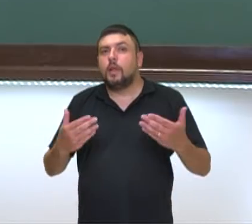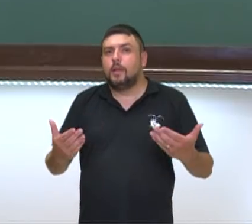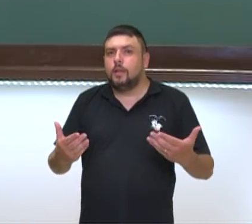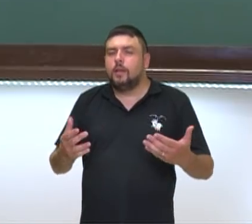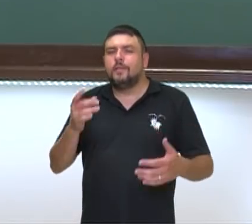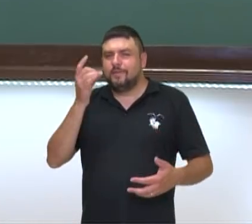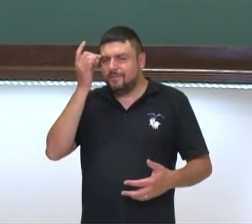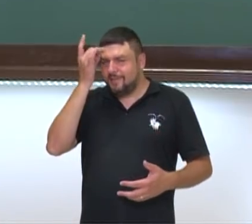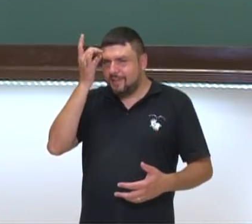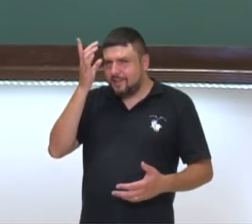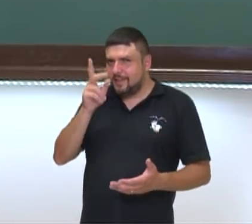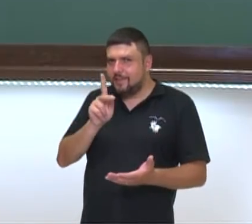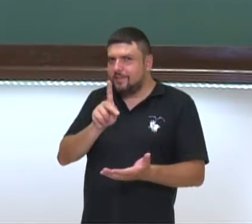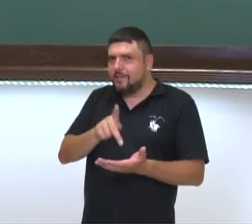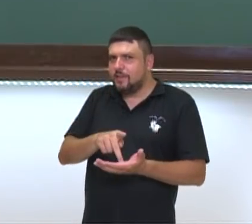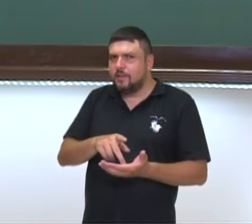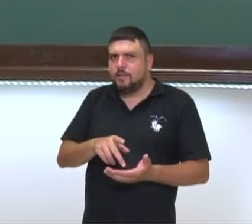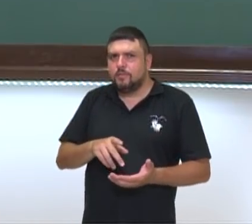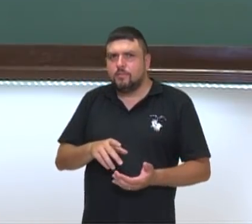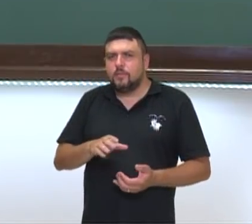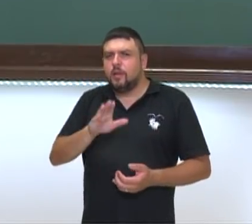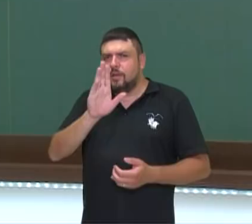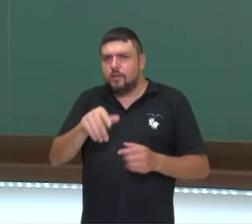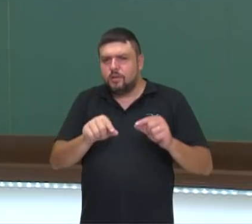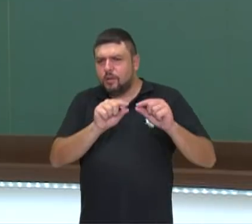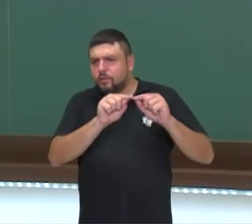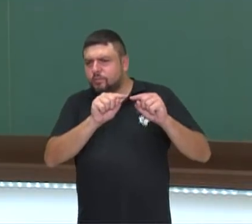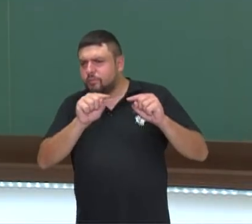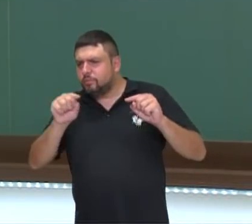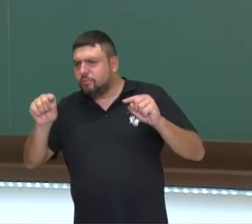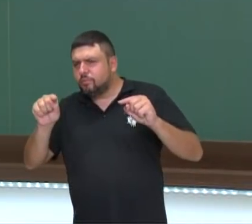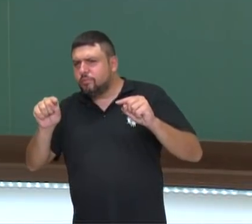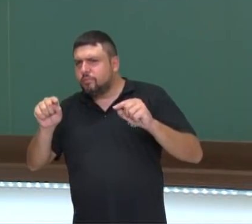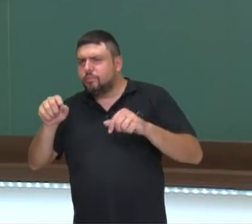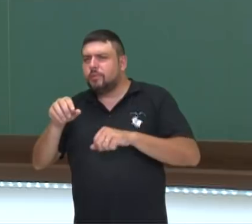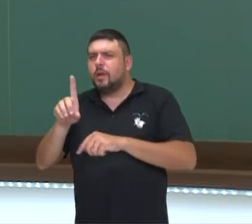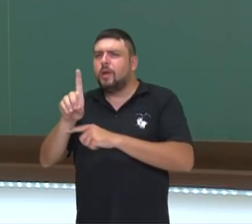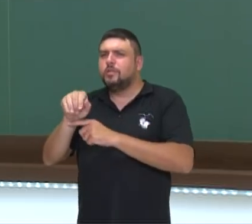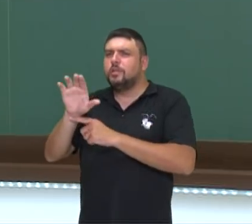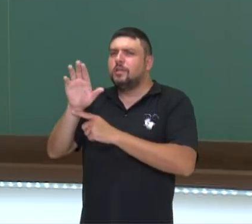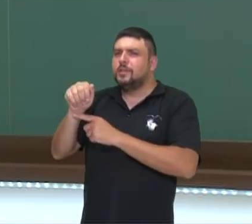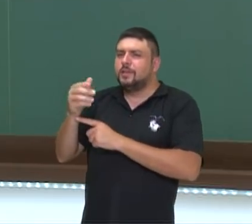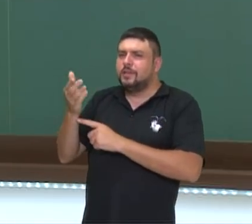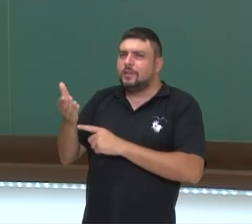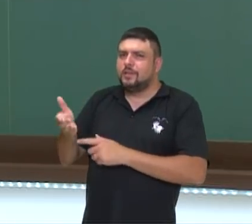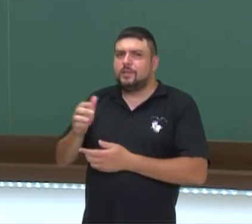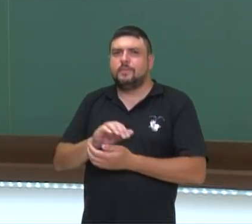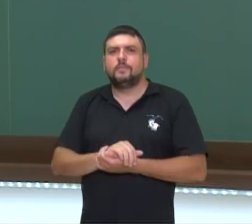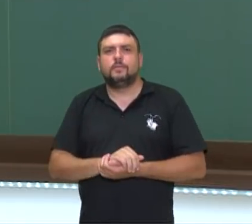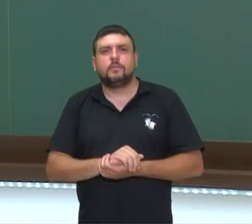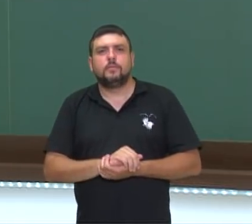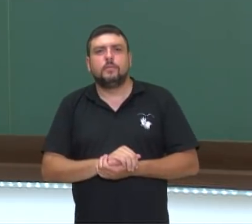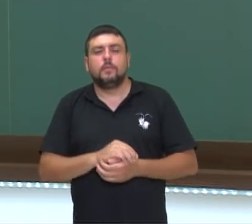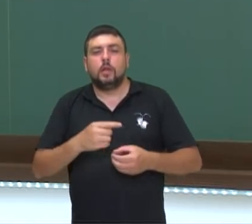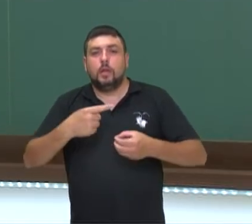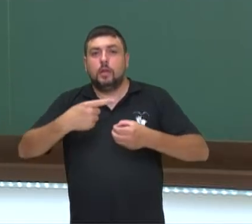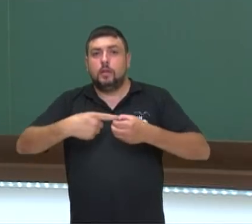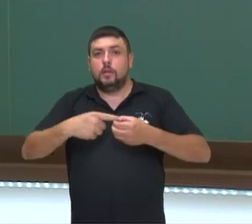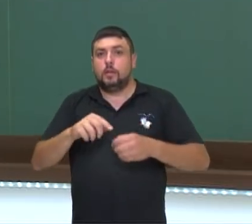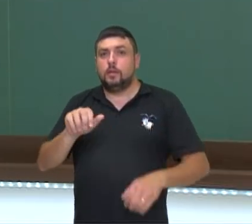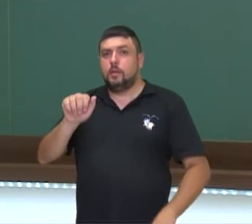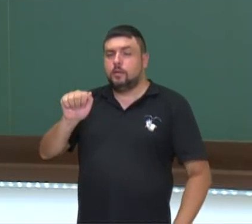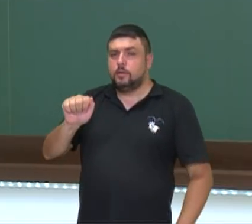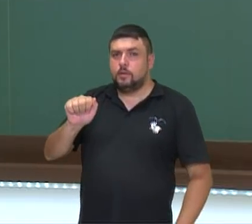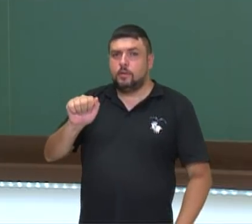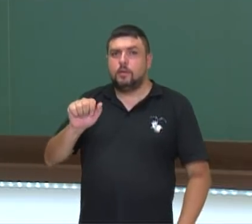Bem facinho de ver, né? Inclusive já tá com a dica aqui, qual é o valor correspondente. Olha lá, na cidade A, o valor